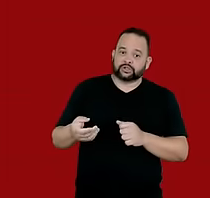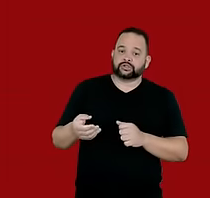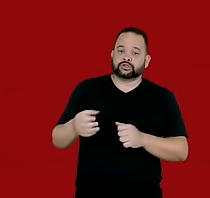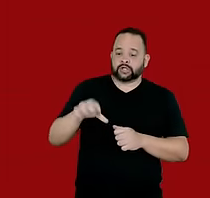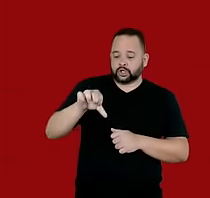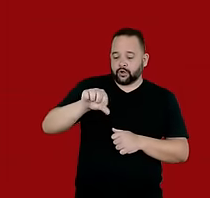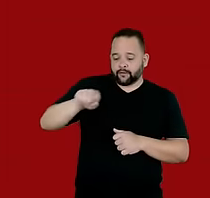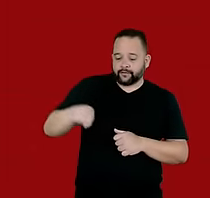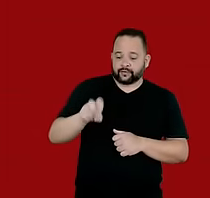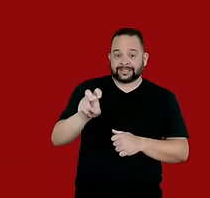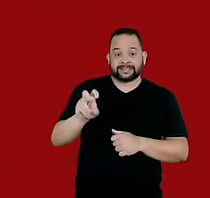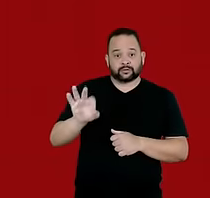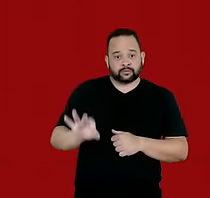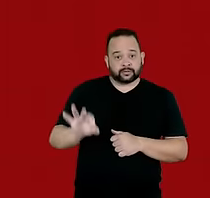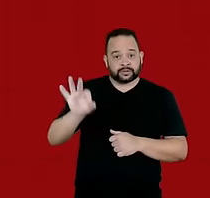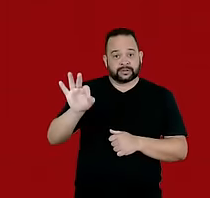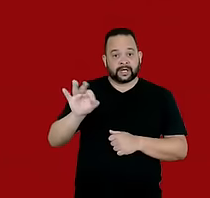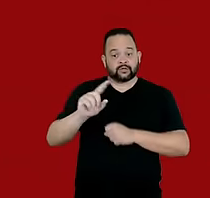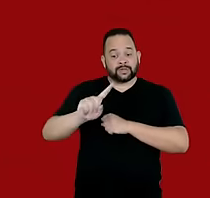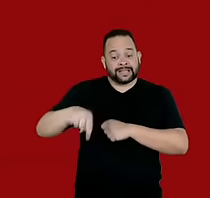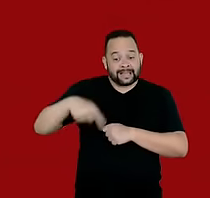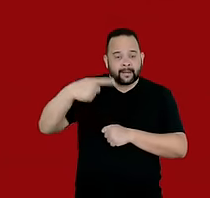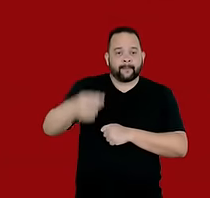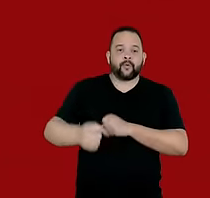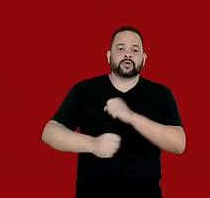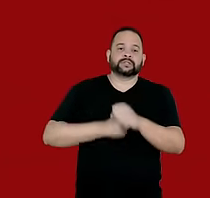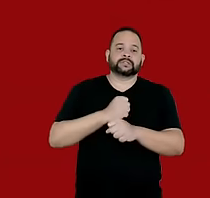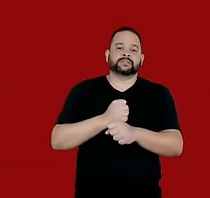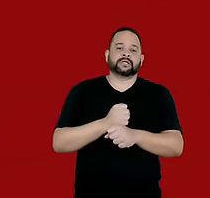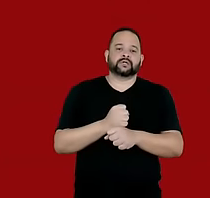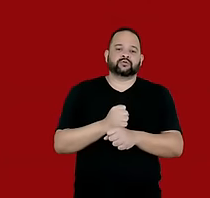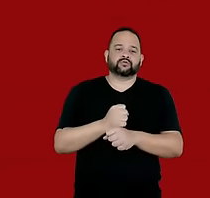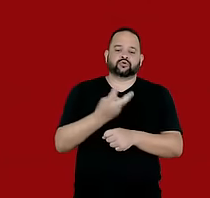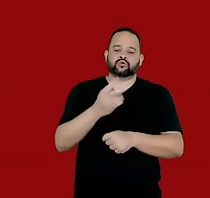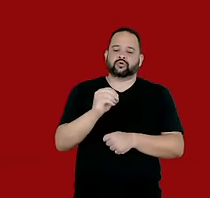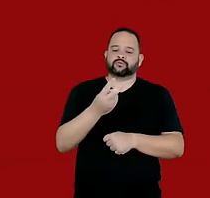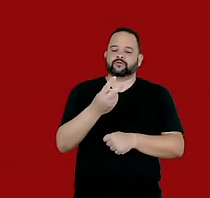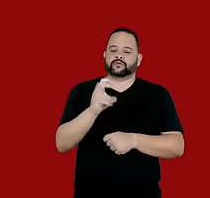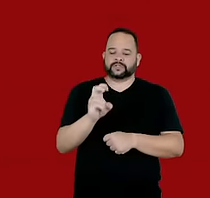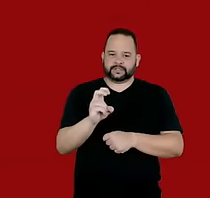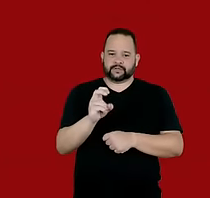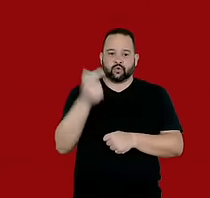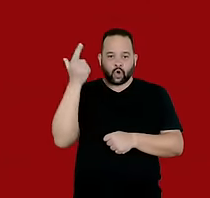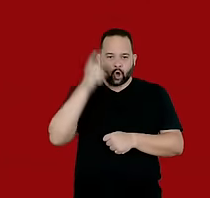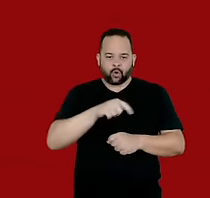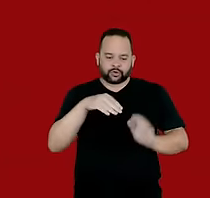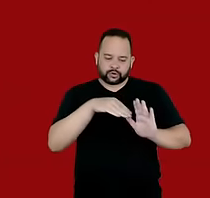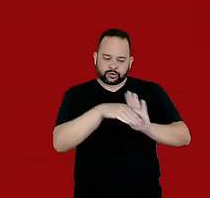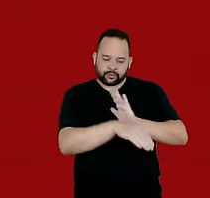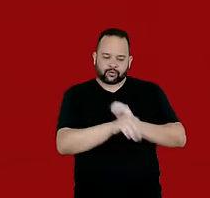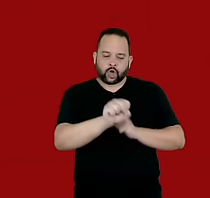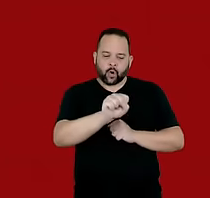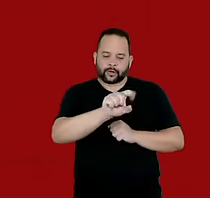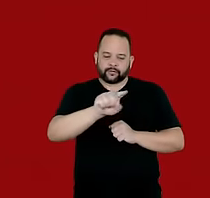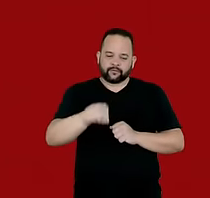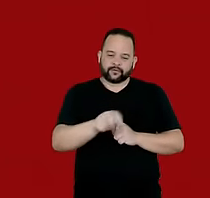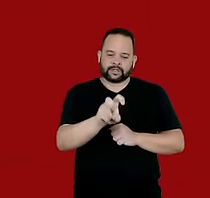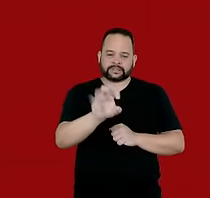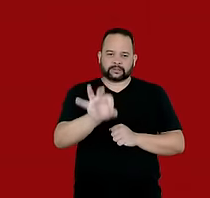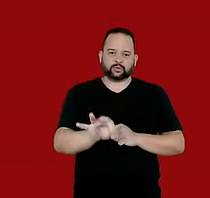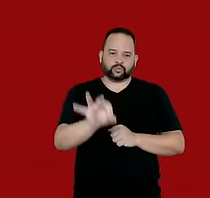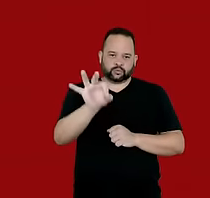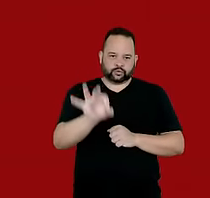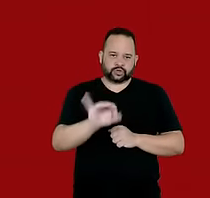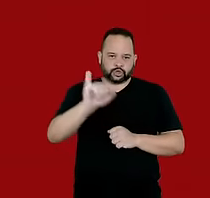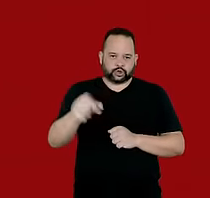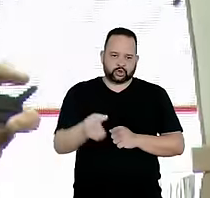tá projetando tendência ciclos de queda Eu acho que isso é importante para ancorar a nossa conversa aqui bom Obrigado